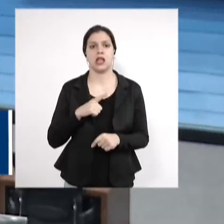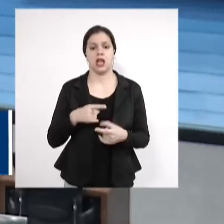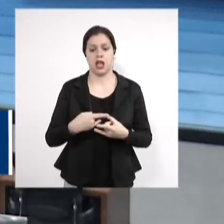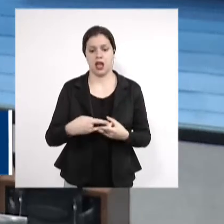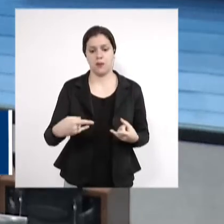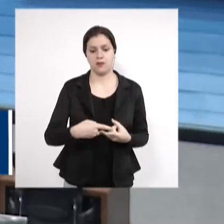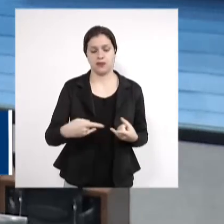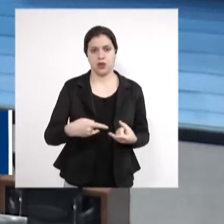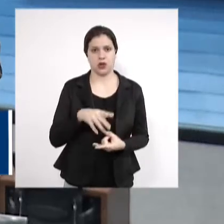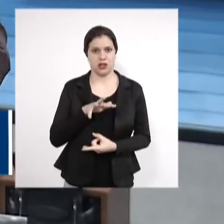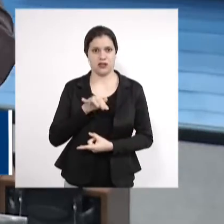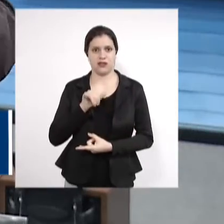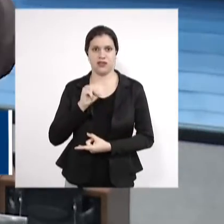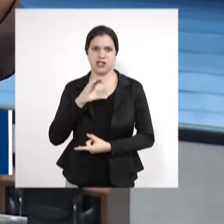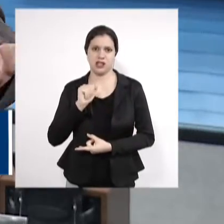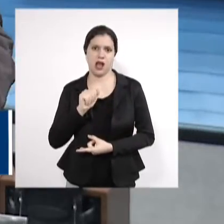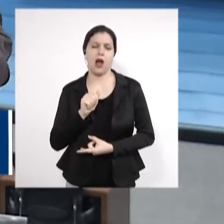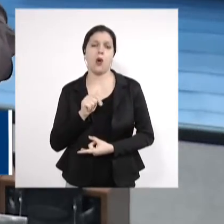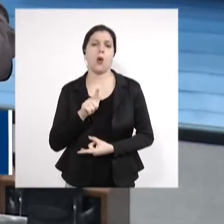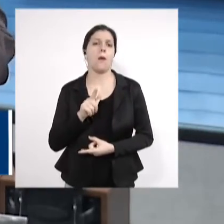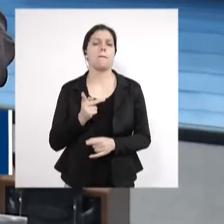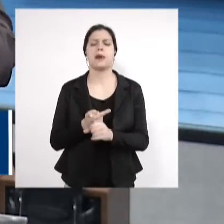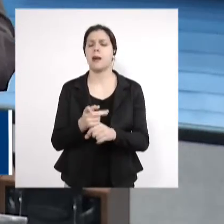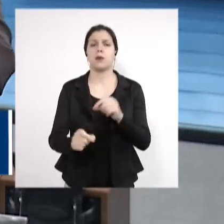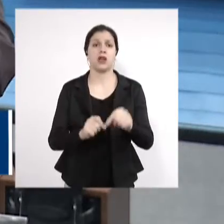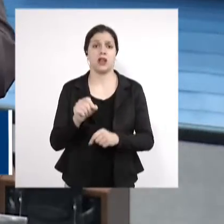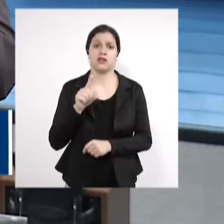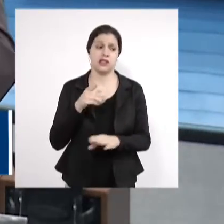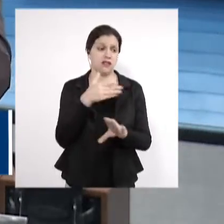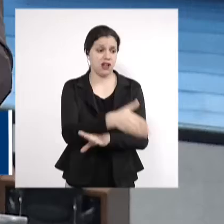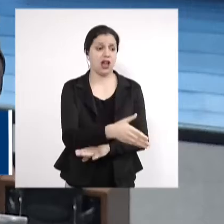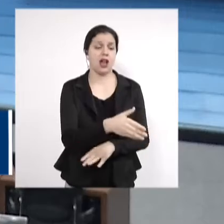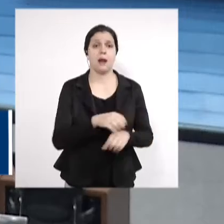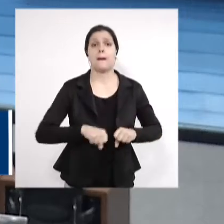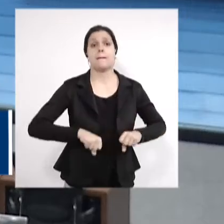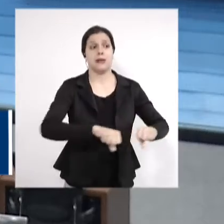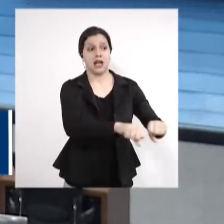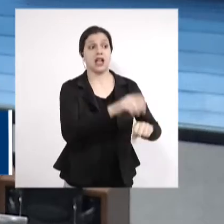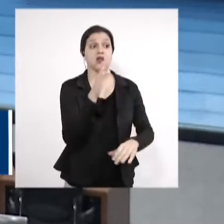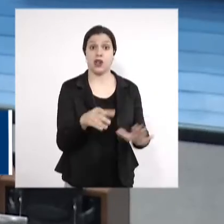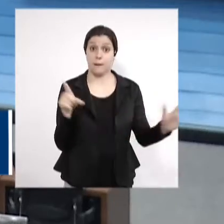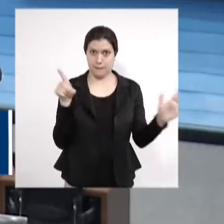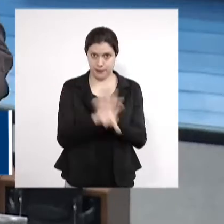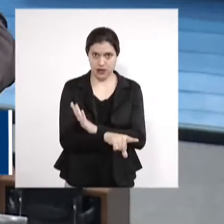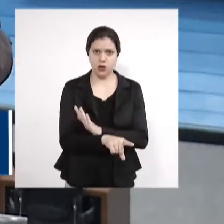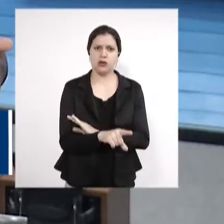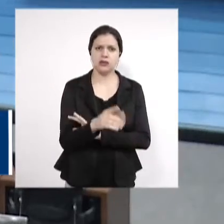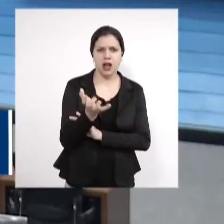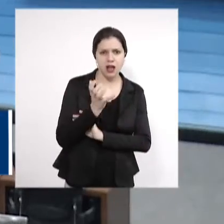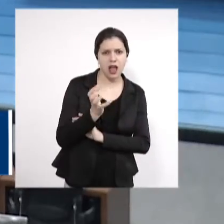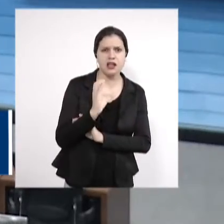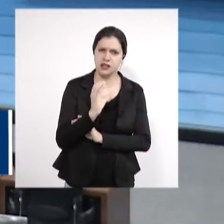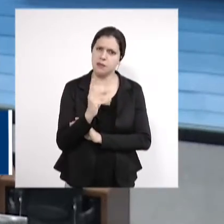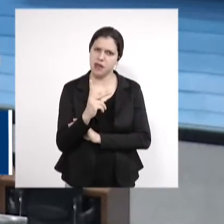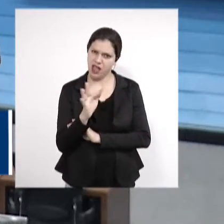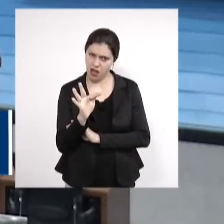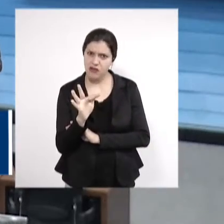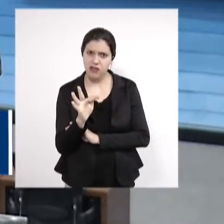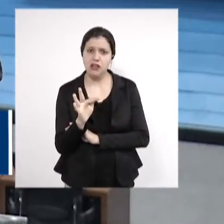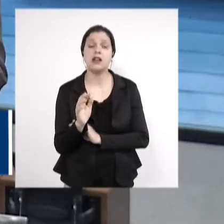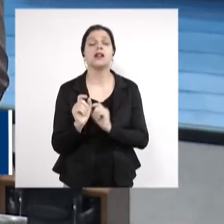premiada, Maitê, sempre que você for ao supermercado e tudo mais, você vai lá, já estão começando a perguntar aqui em Campo Grande, né? CPF na nota e